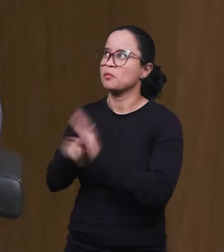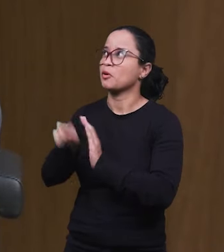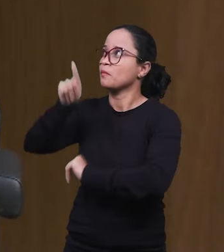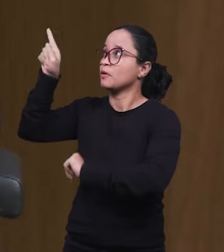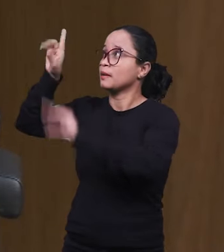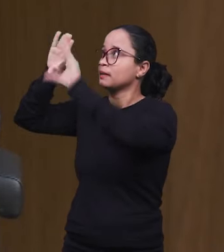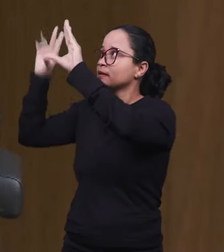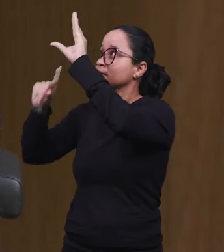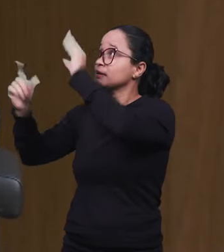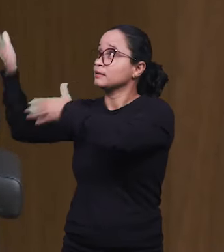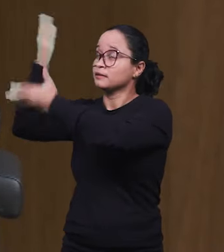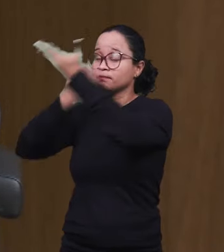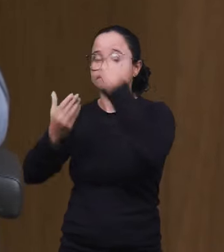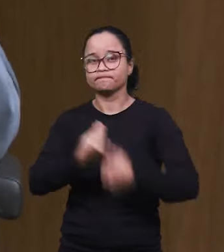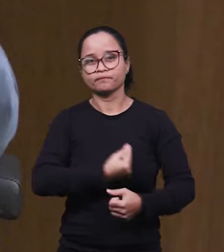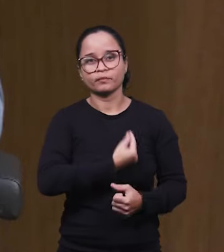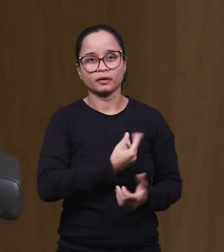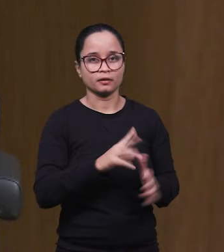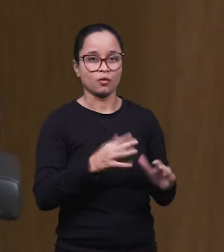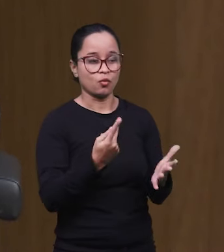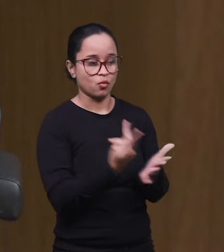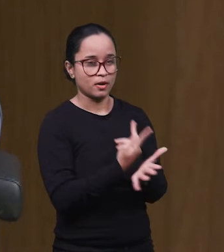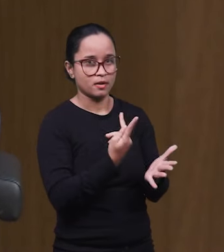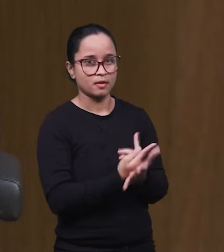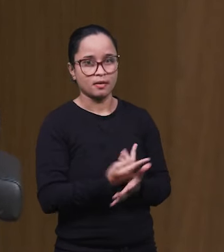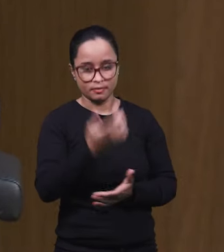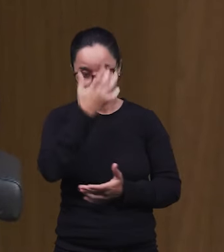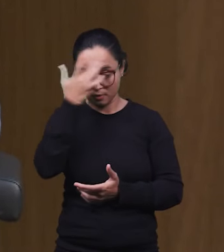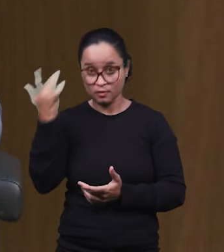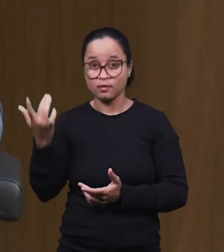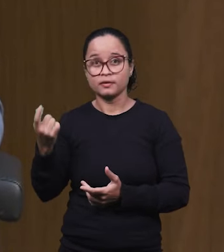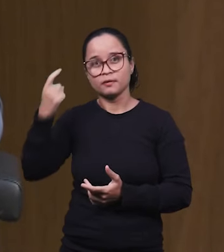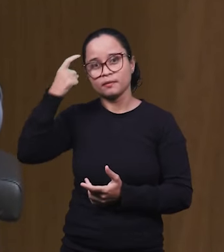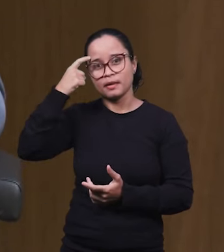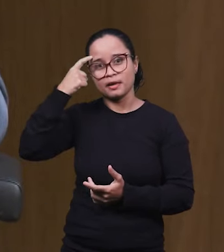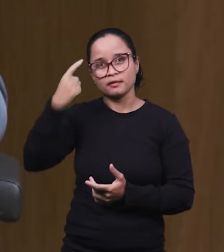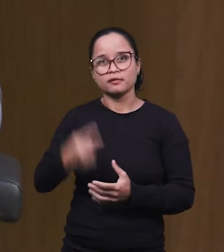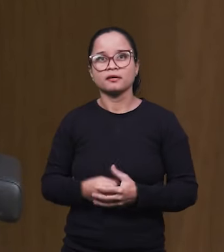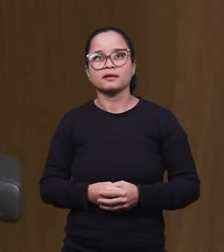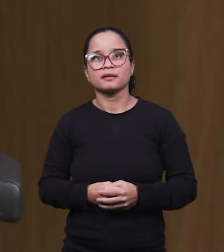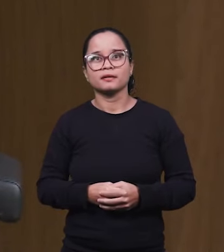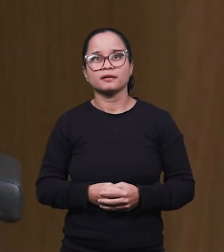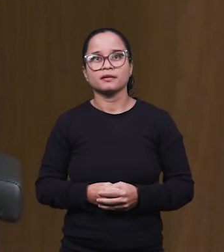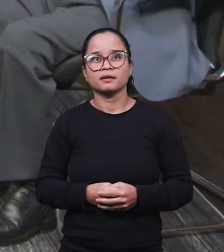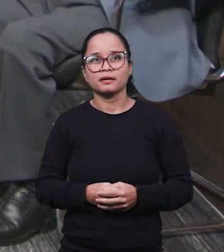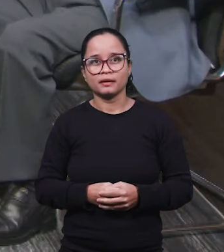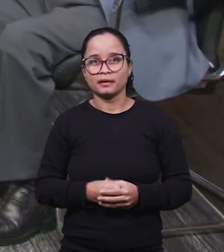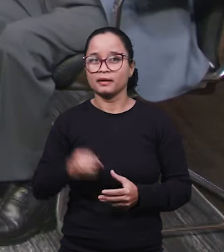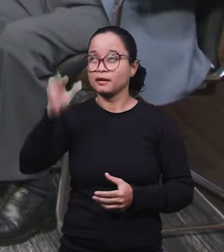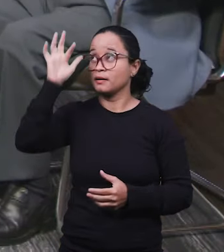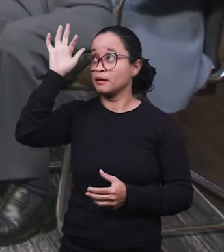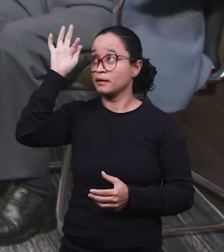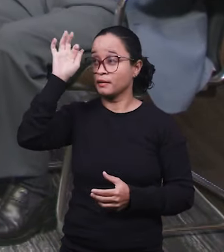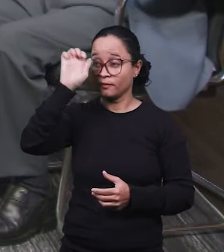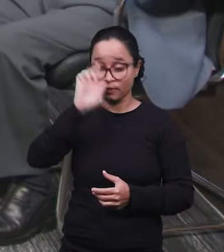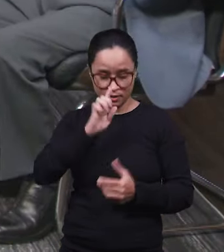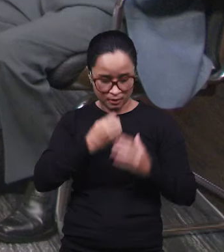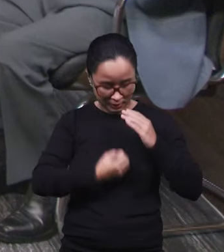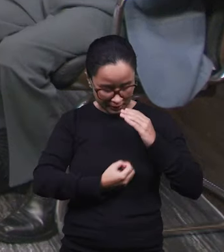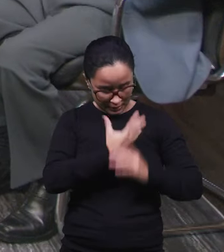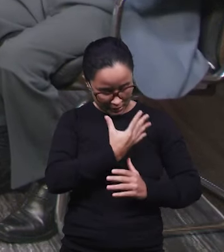o erro é que as pessoas pensam que fé ele produz. Gera. Hein? Ele pode gerar a fé. Ele